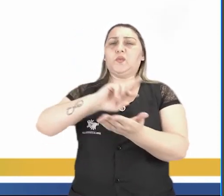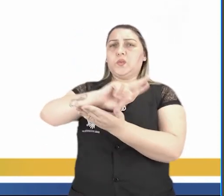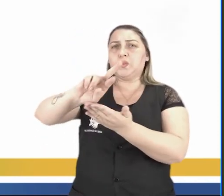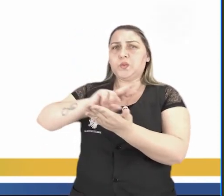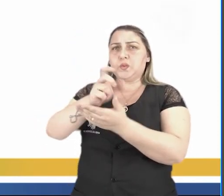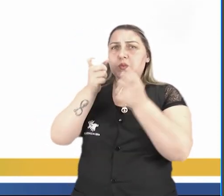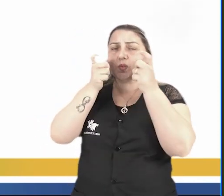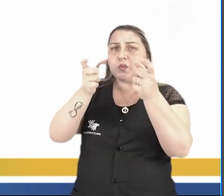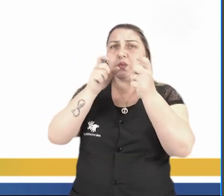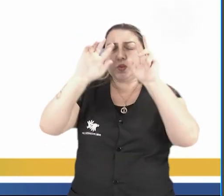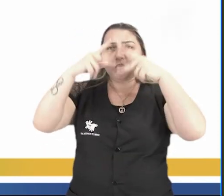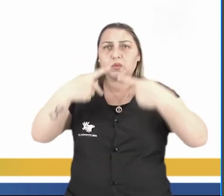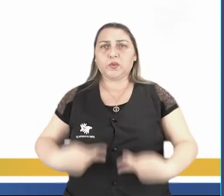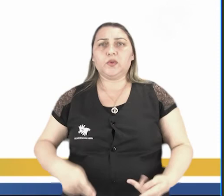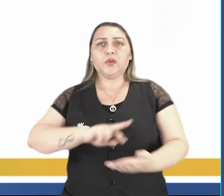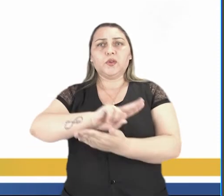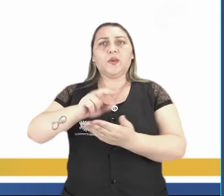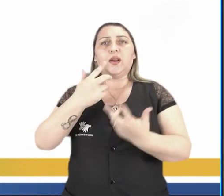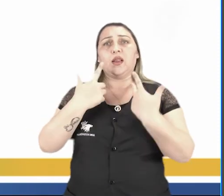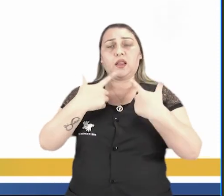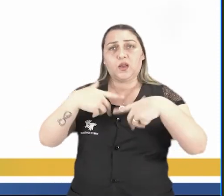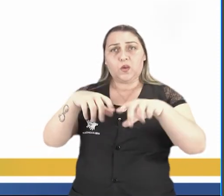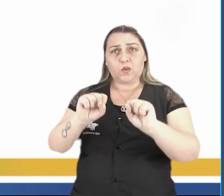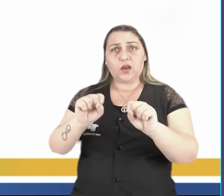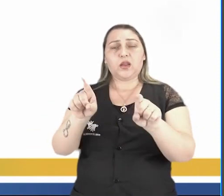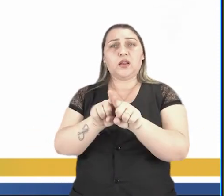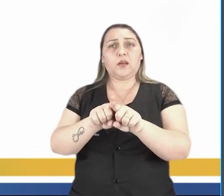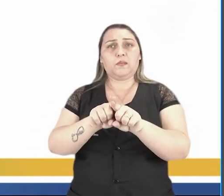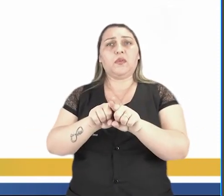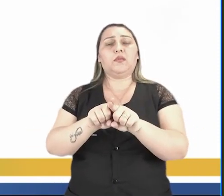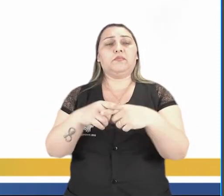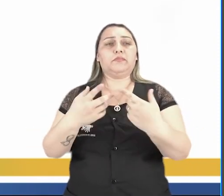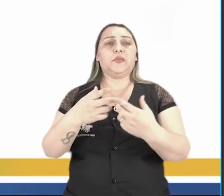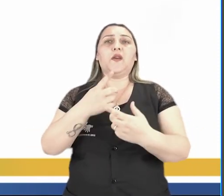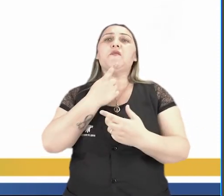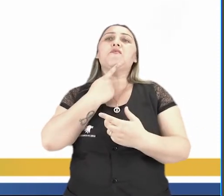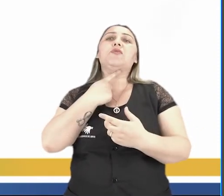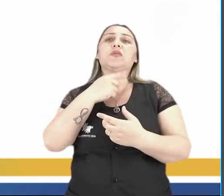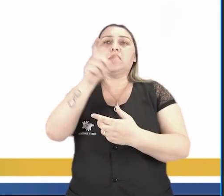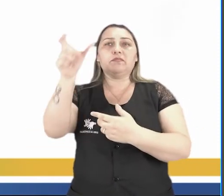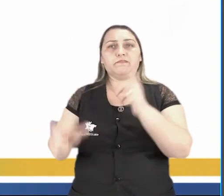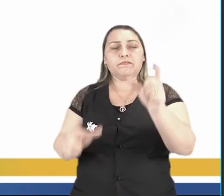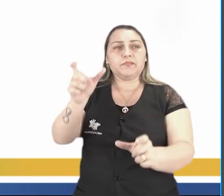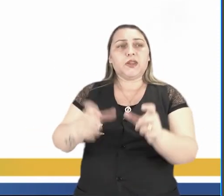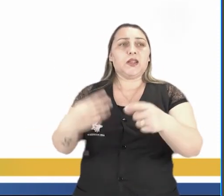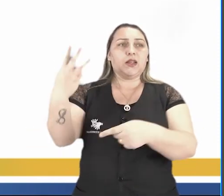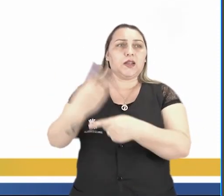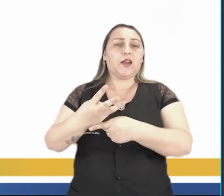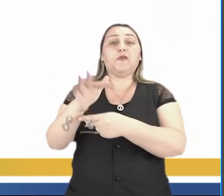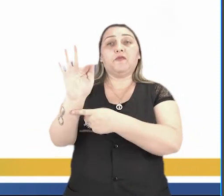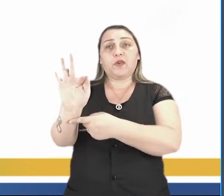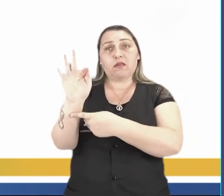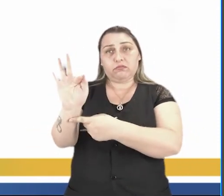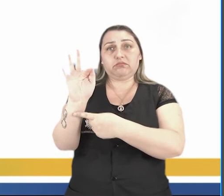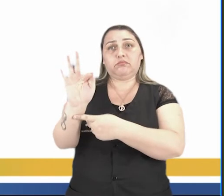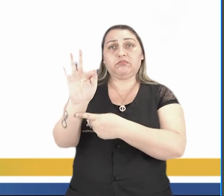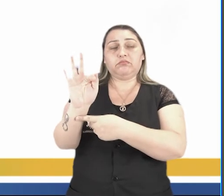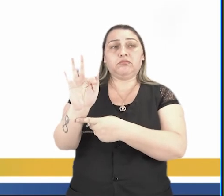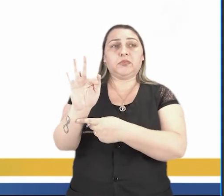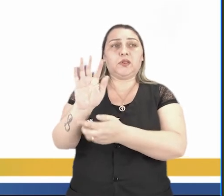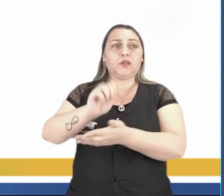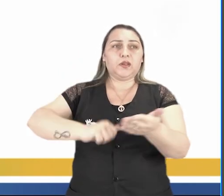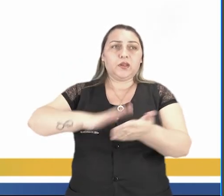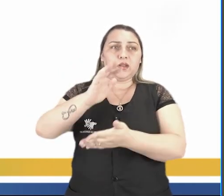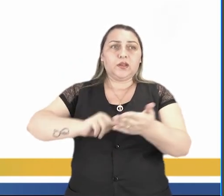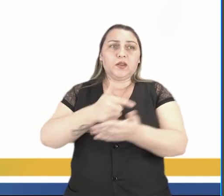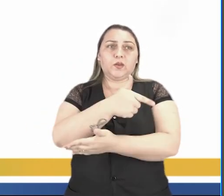diversos interesses humanos, diversas linguagens e manifestações. A terceira é falsa. São